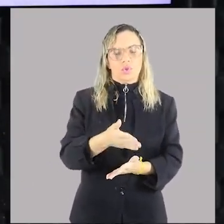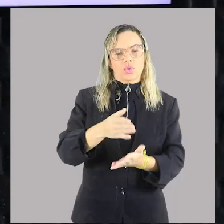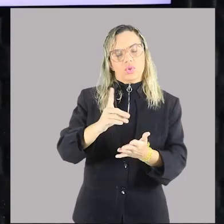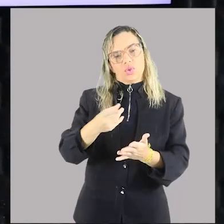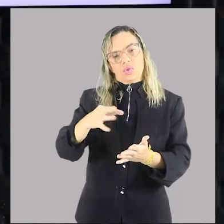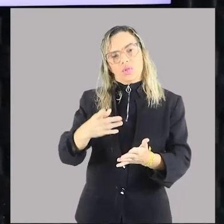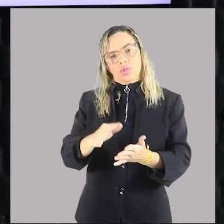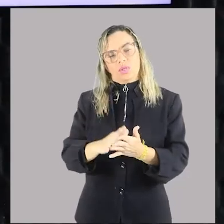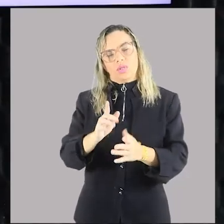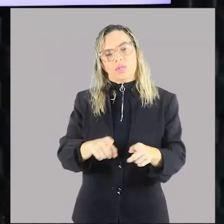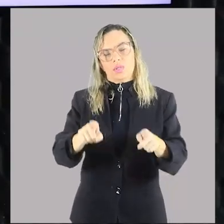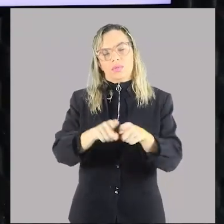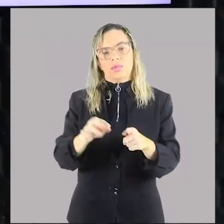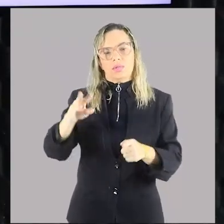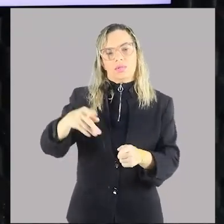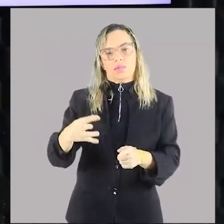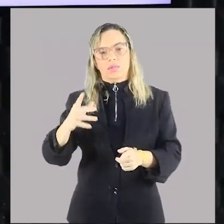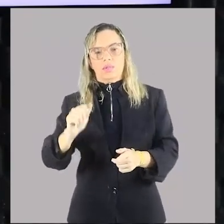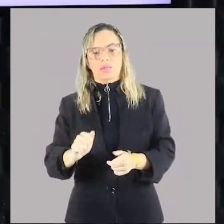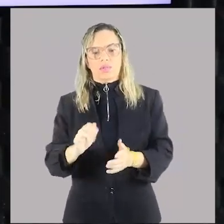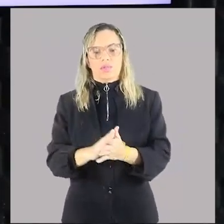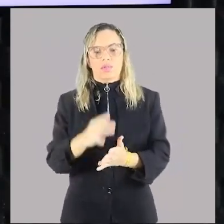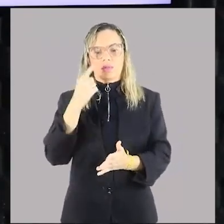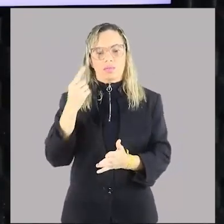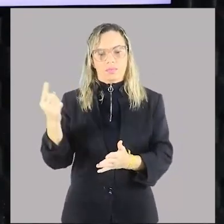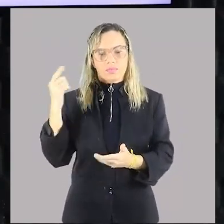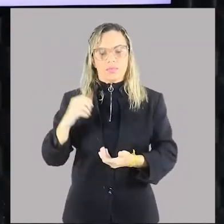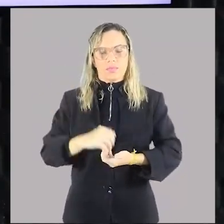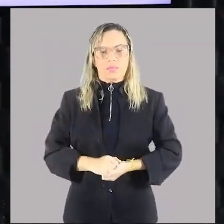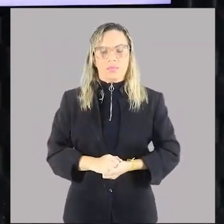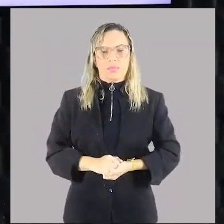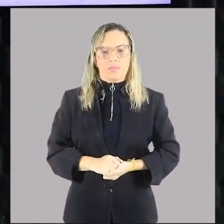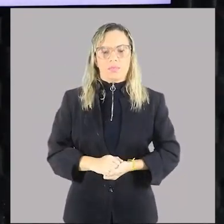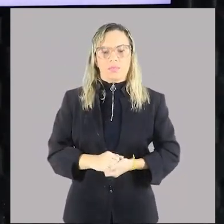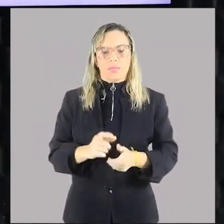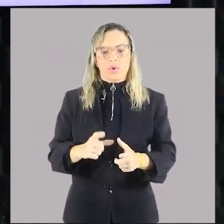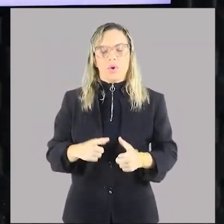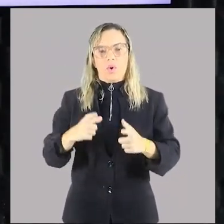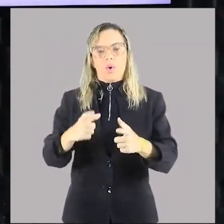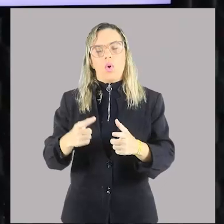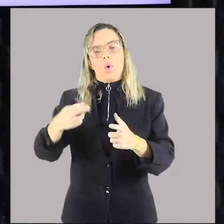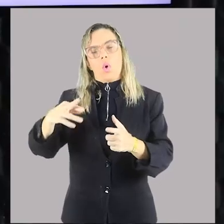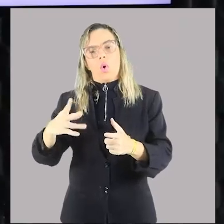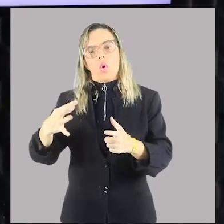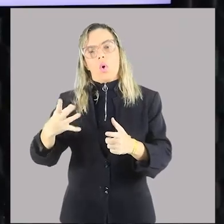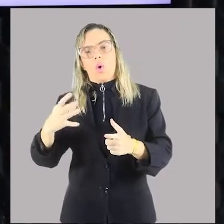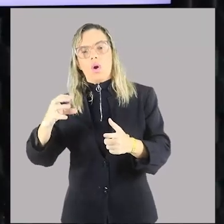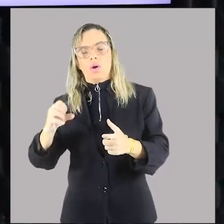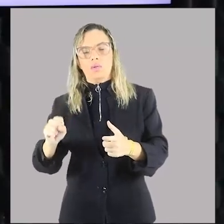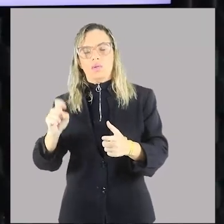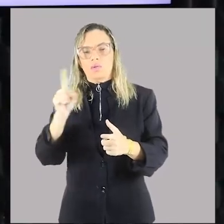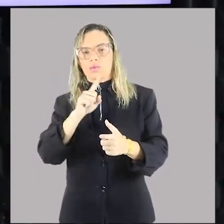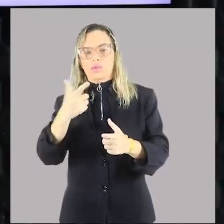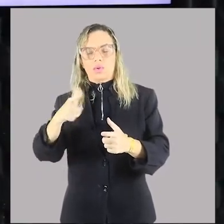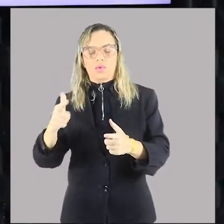Perfeito? Descentralização, entidades. É isso. Órgãos, portanto, não entram nessa ideia de descentralização. Quando falamos